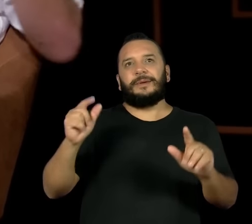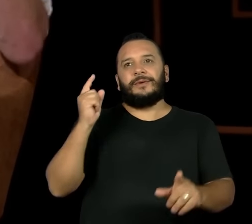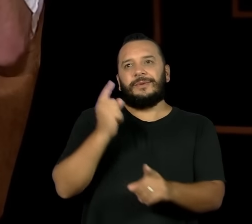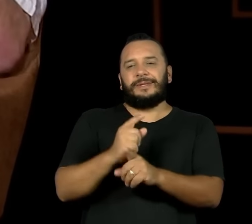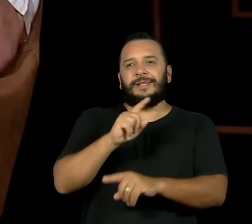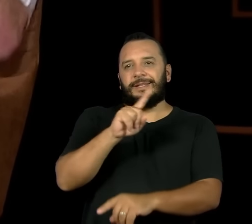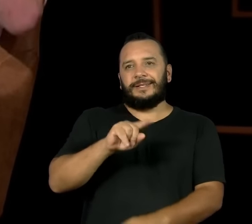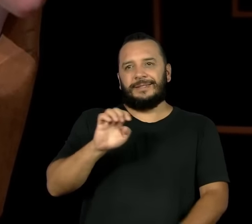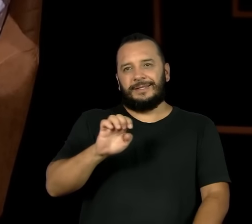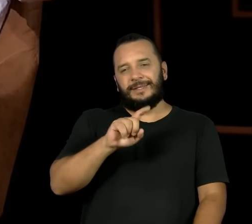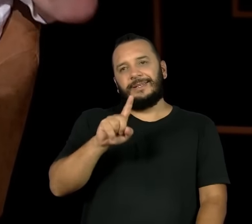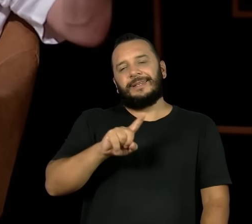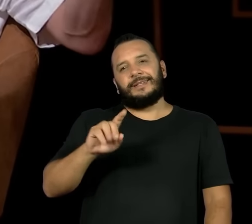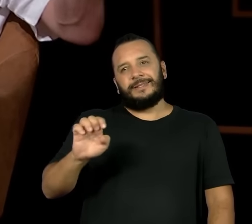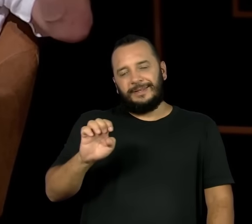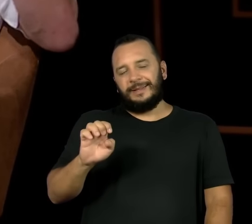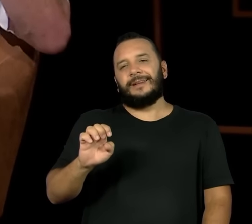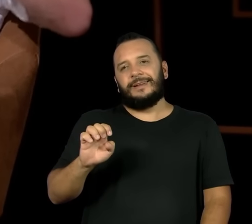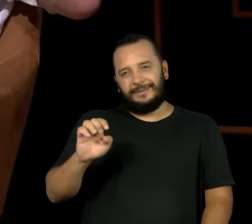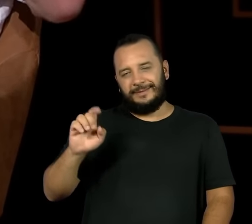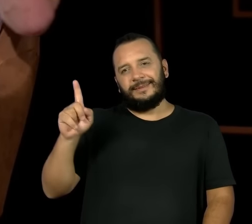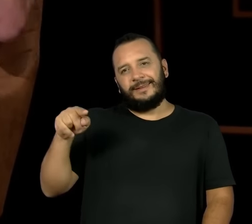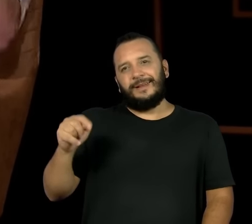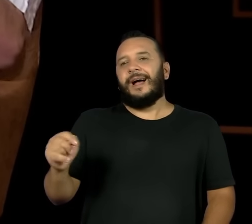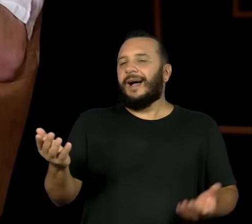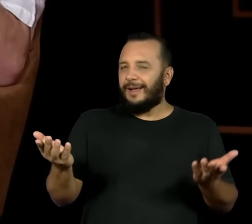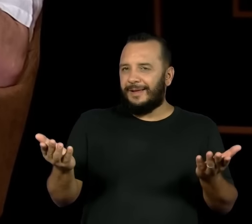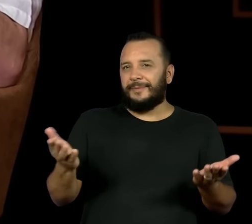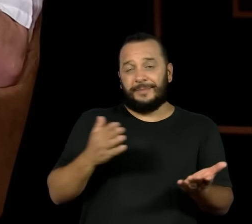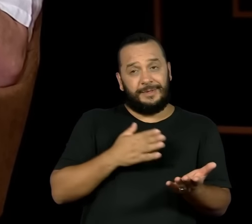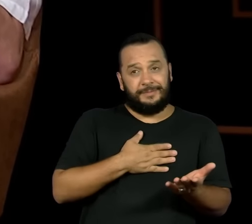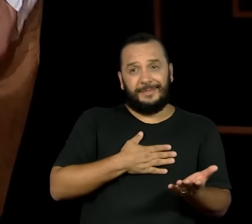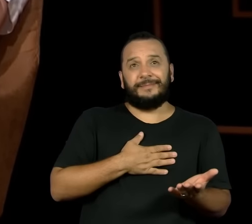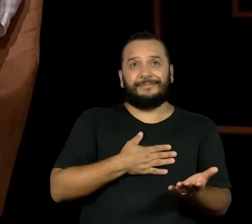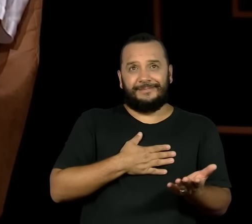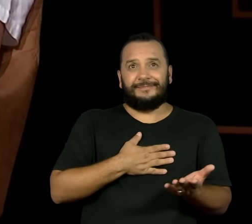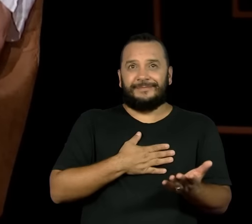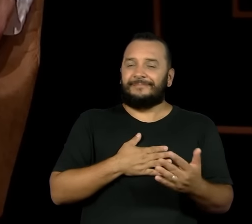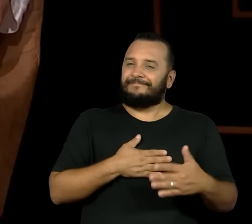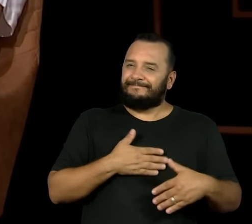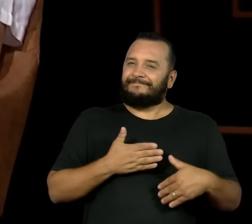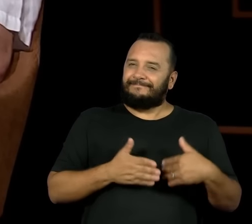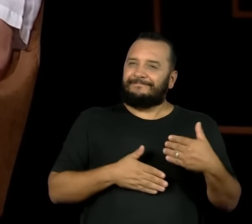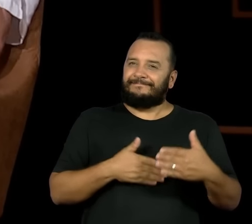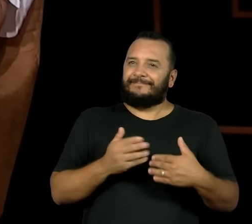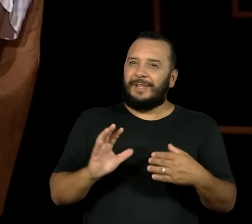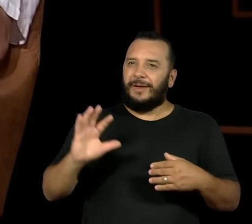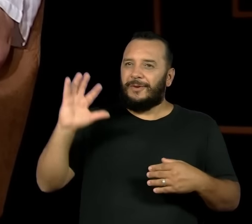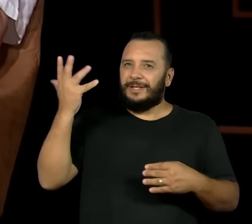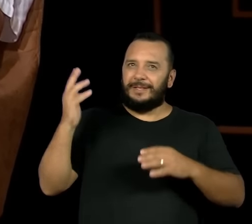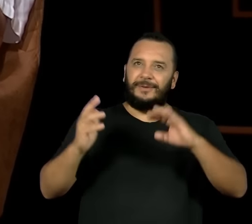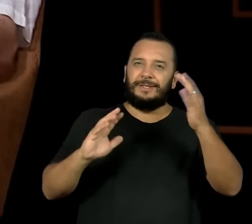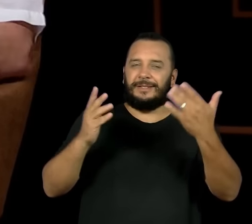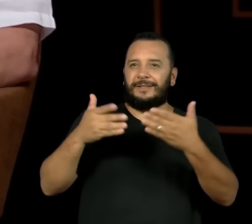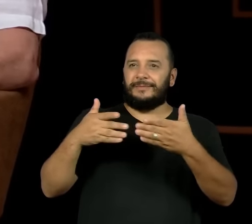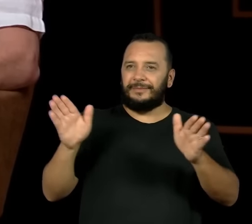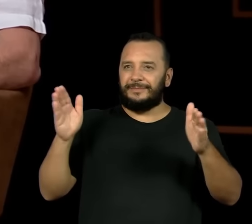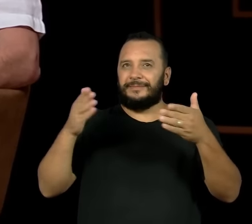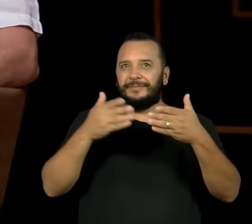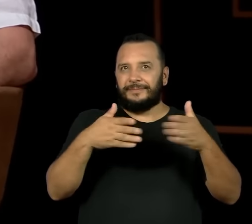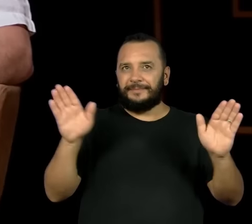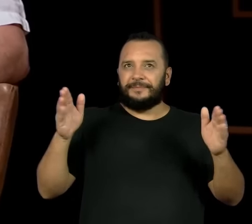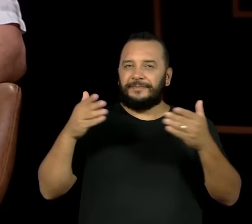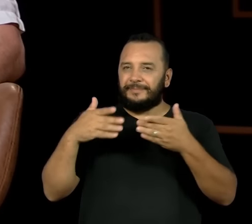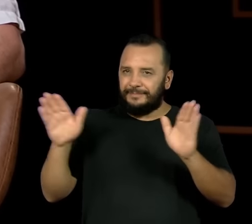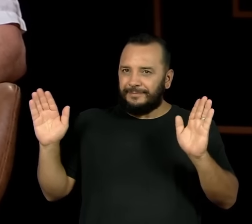isso daí a gente vai vendo né como as coisas vão acontecendo né como as portas vão se abrindo e qu